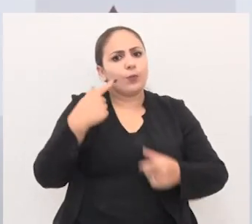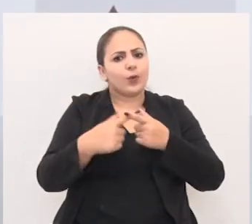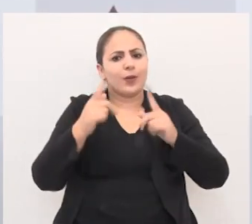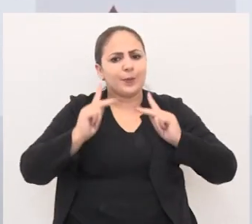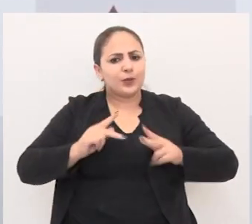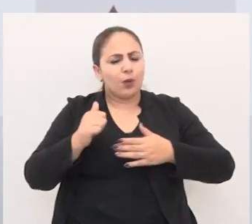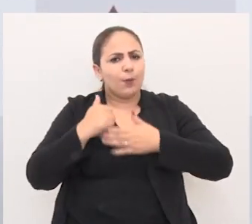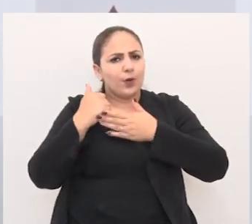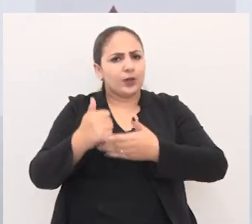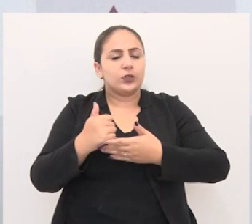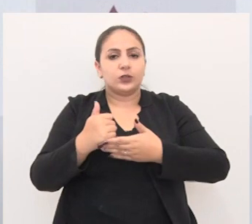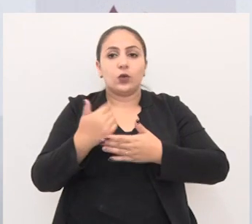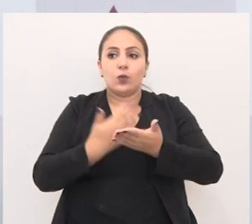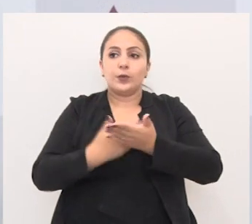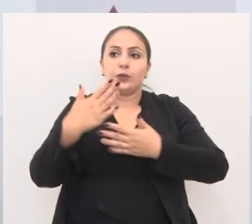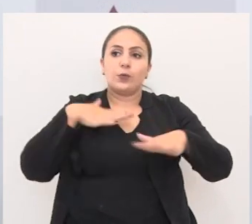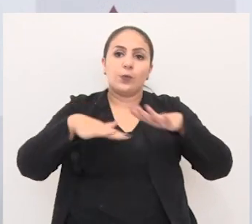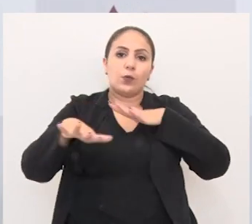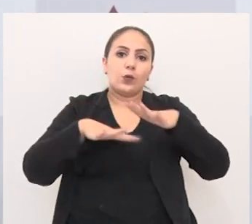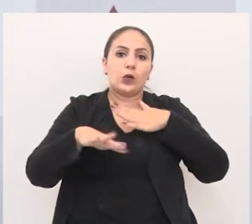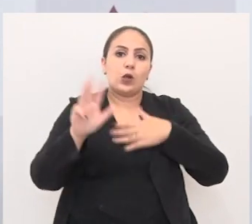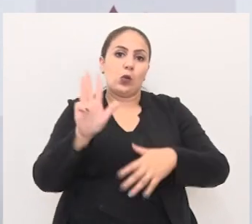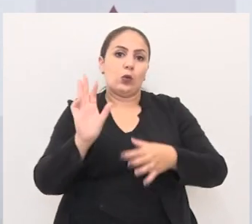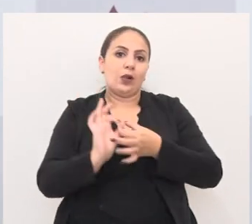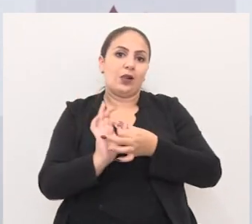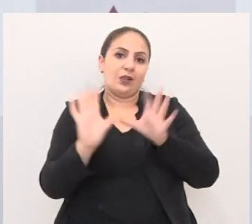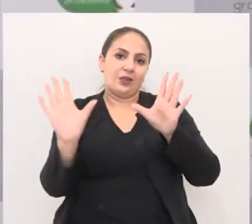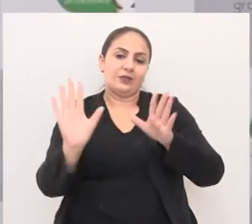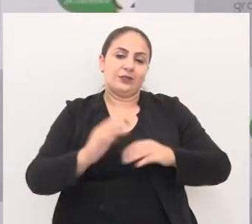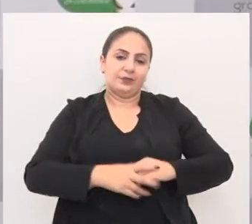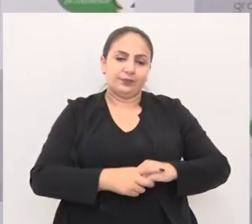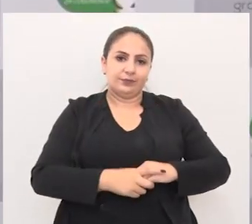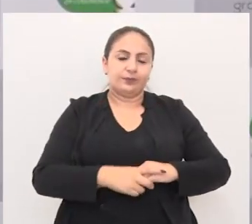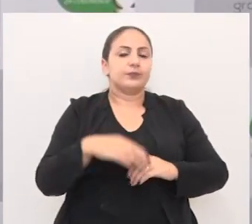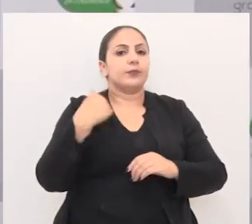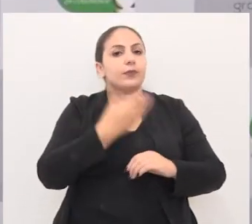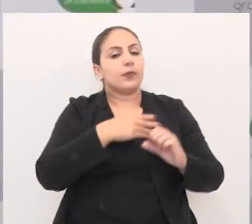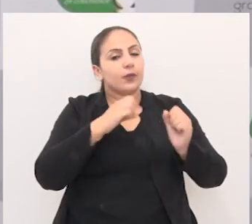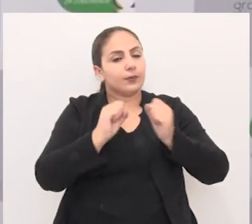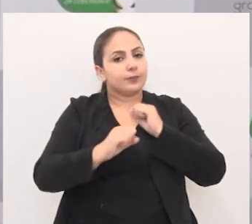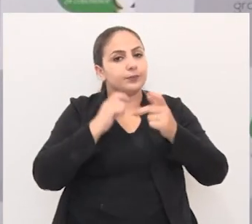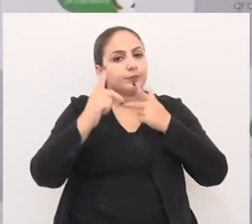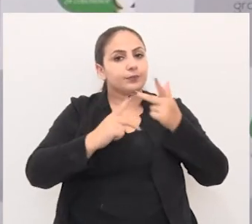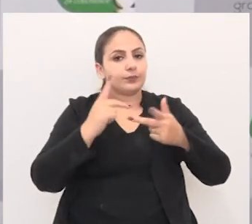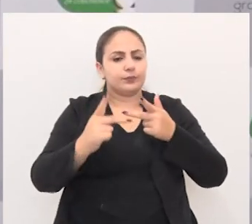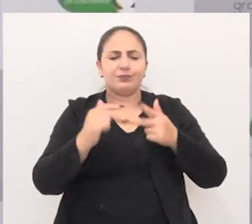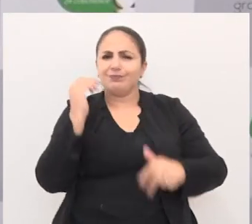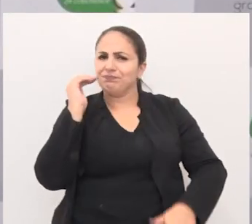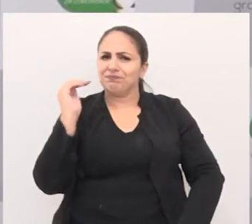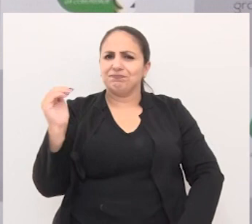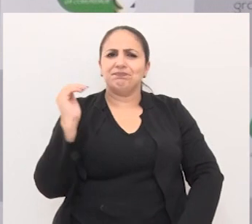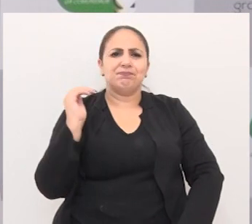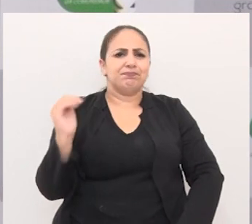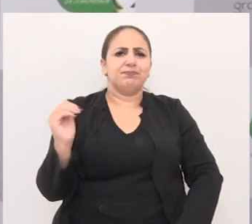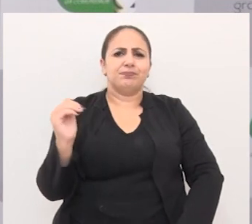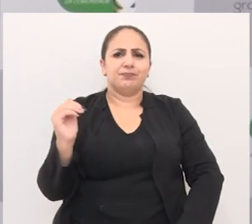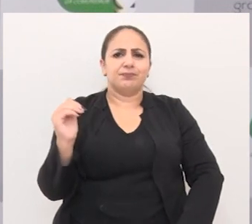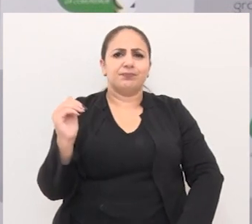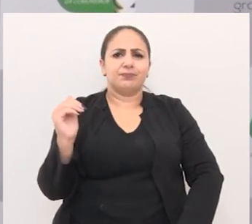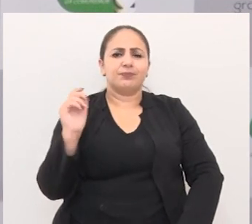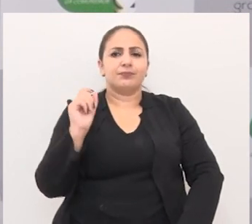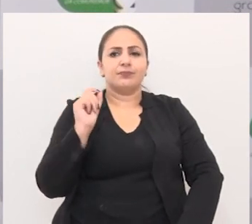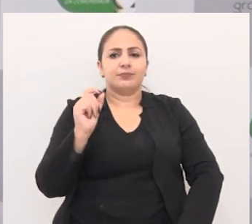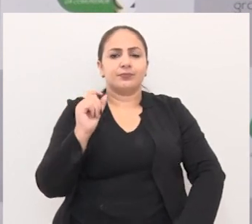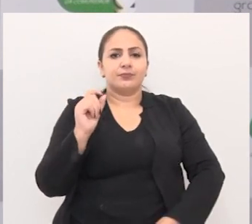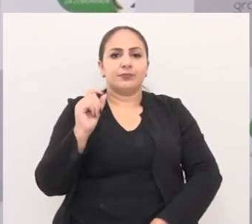dos apoiadores, se iniciou o movimento Lula Livre. A gente pode dizer tranquilamente